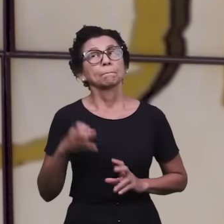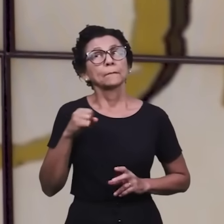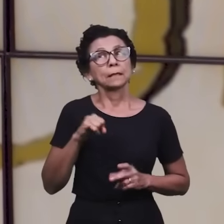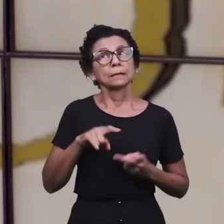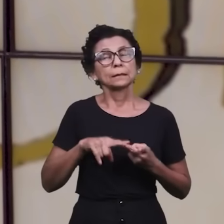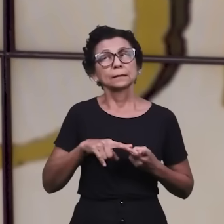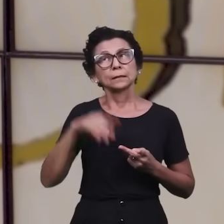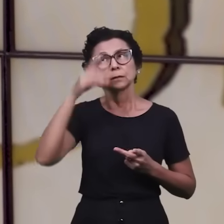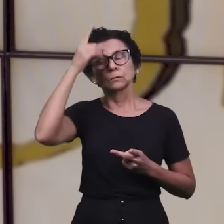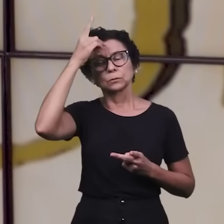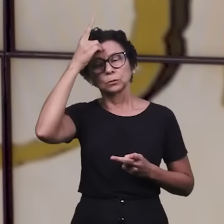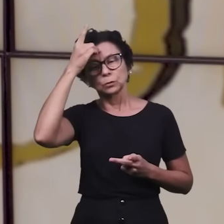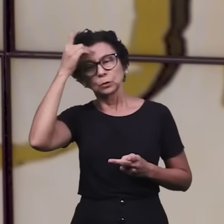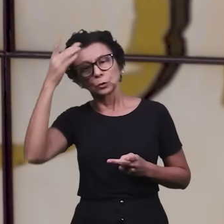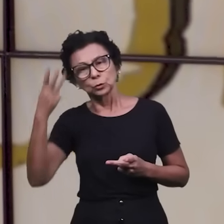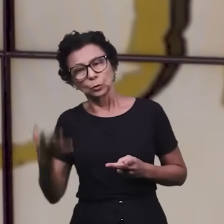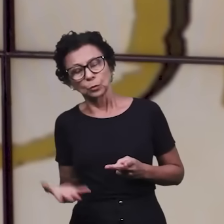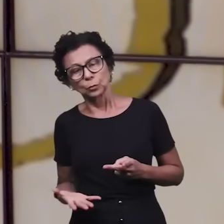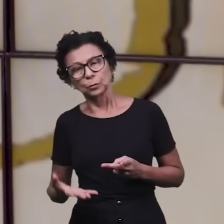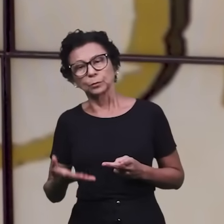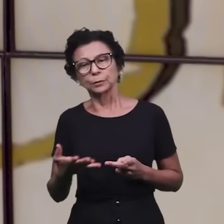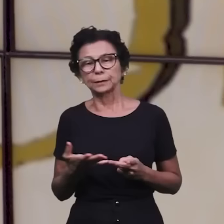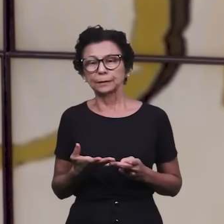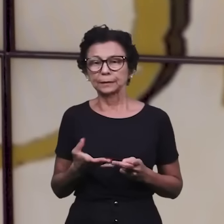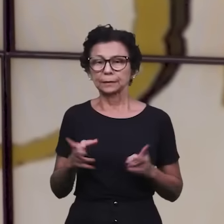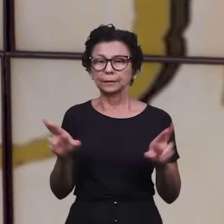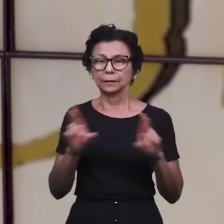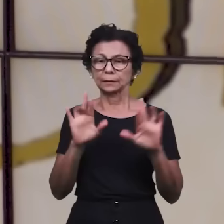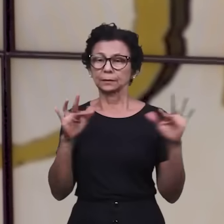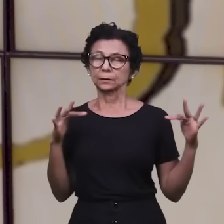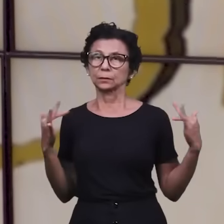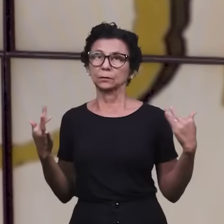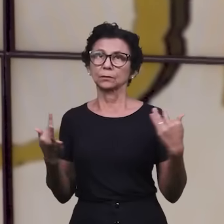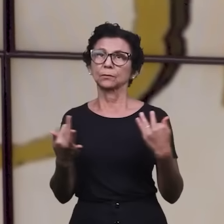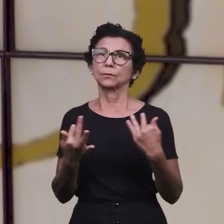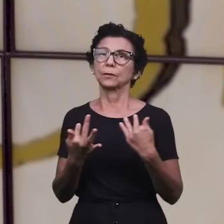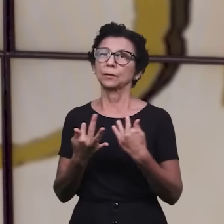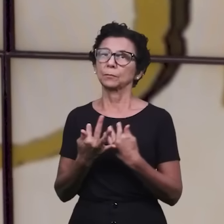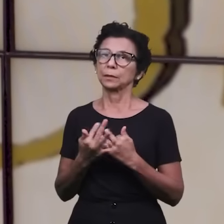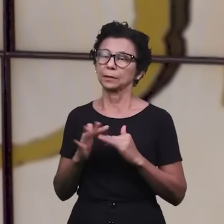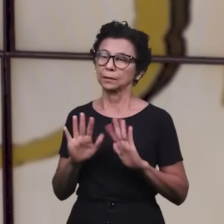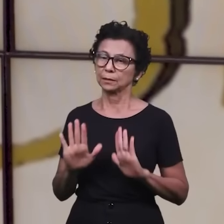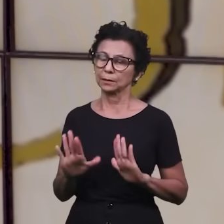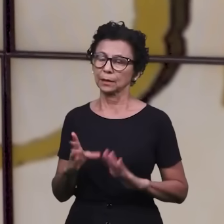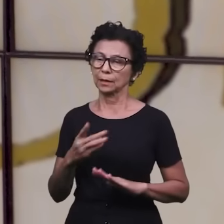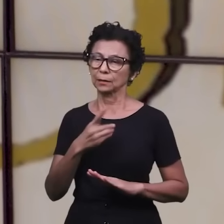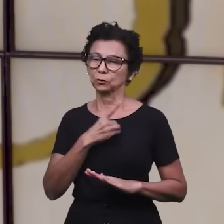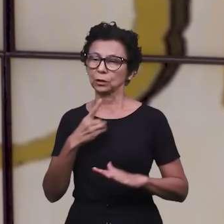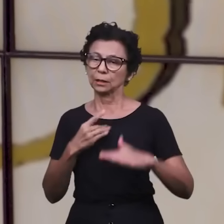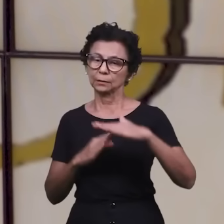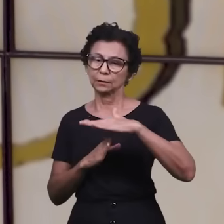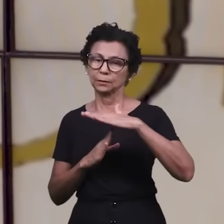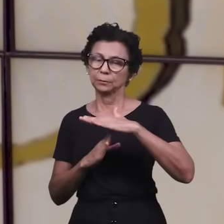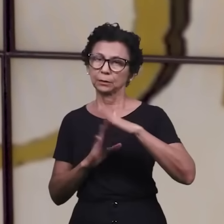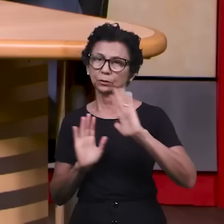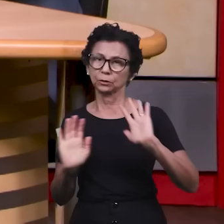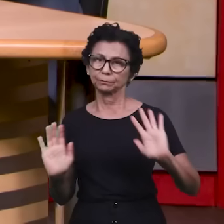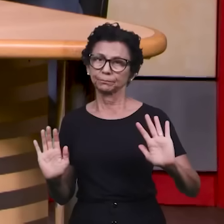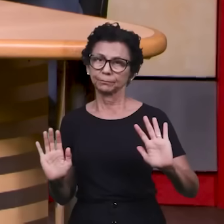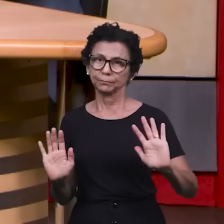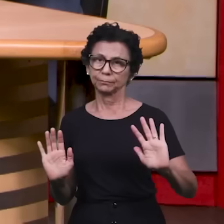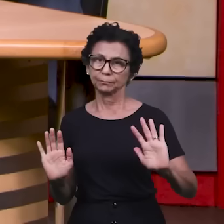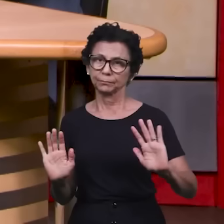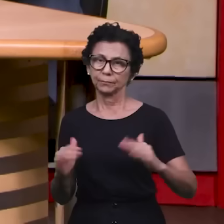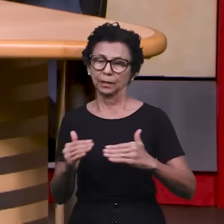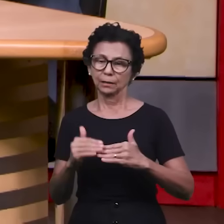envolve uma direção, que pode envolver aquela família, aí é a hora que o diácono tem que entender o limite dele. Muito bom. Dali vai para o ministério. Né? Não, muito